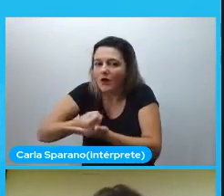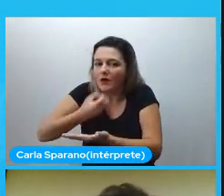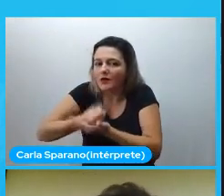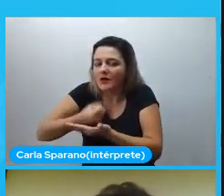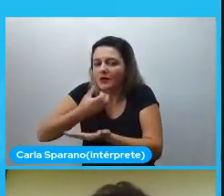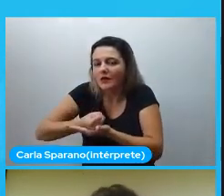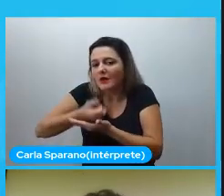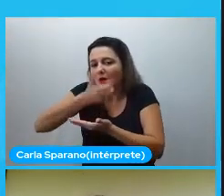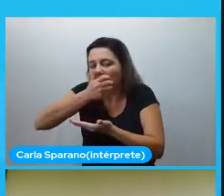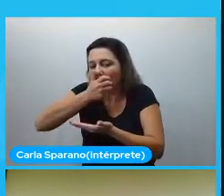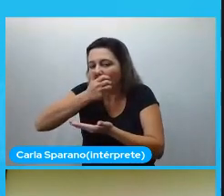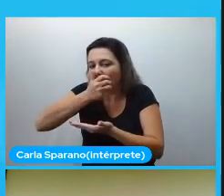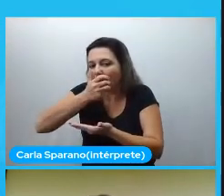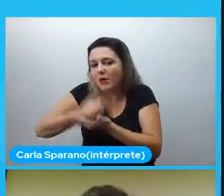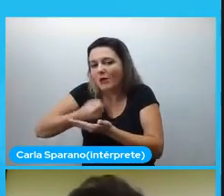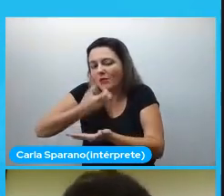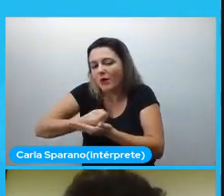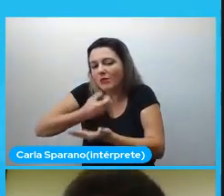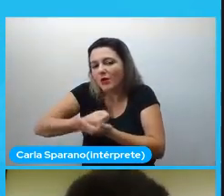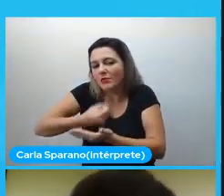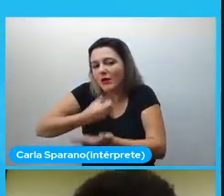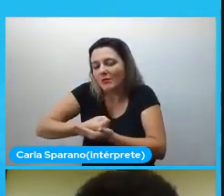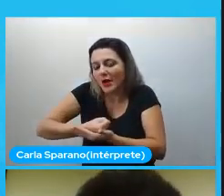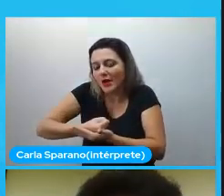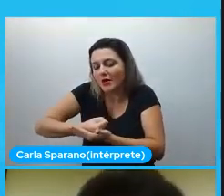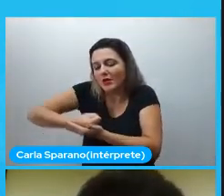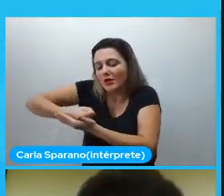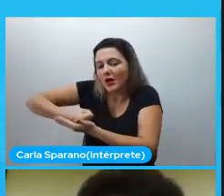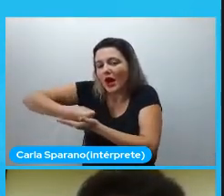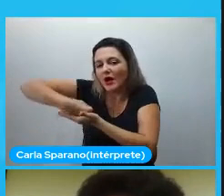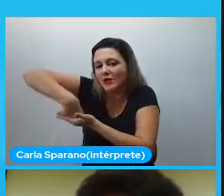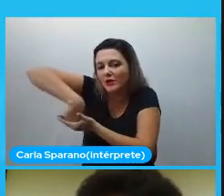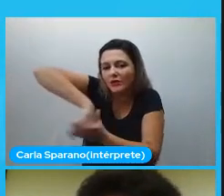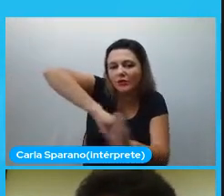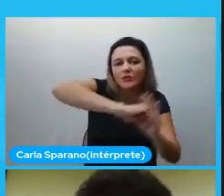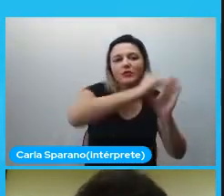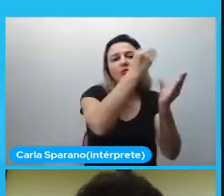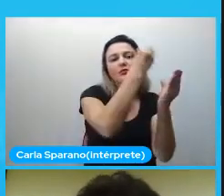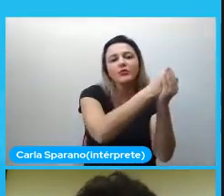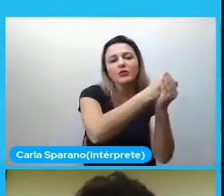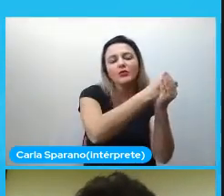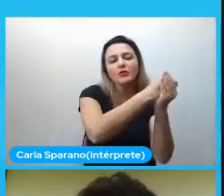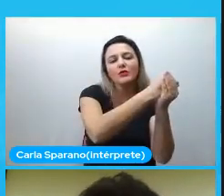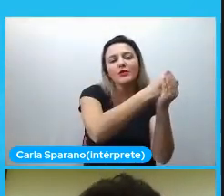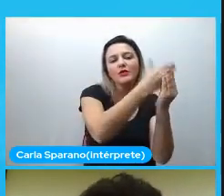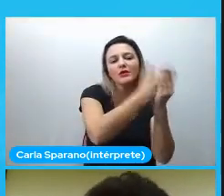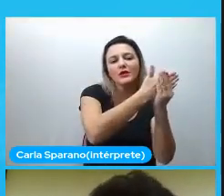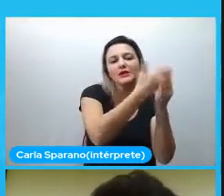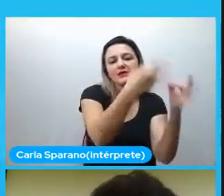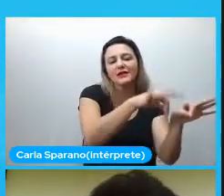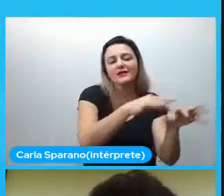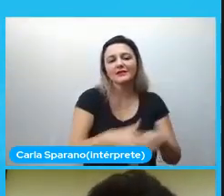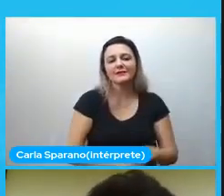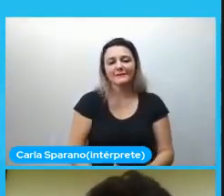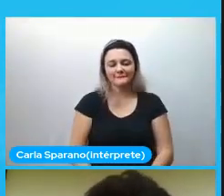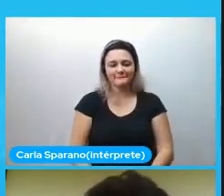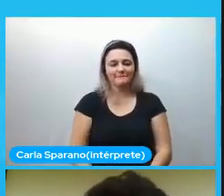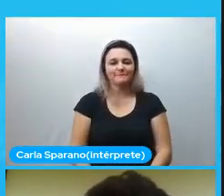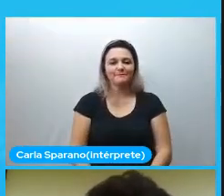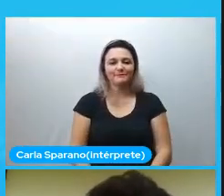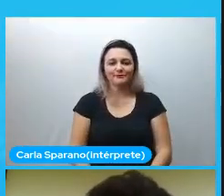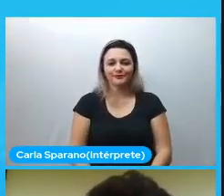que gravar na batida certa, enfim. Rolezão, mas acho que valeu a pena, se liga só.